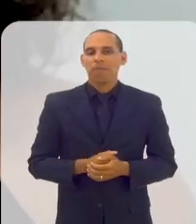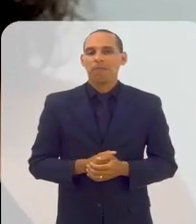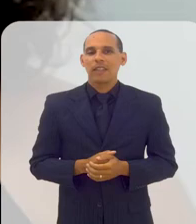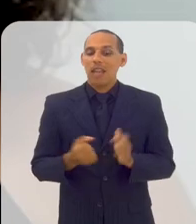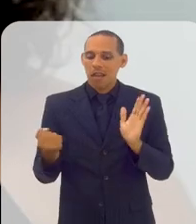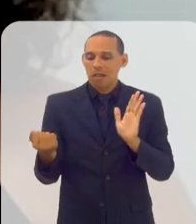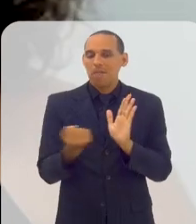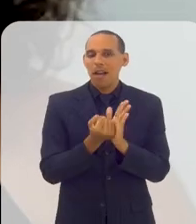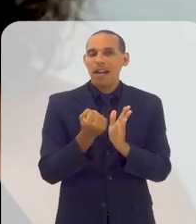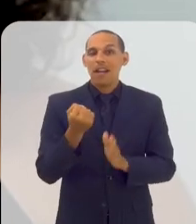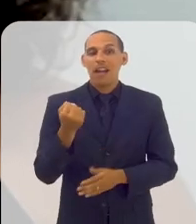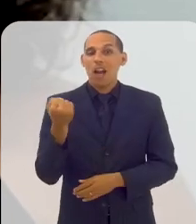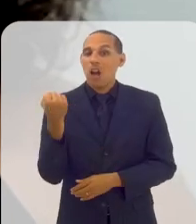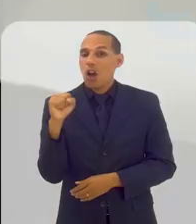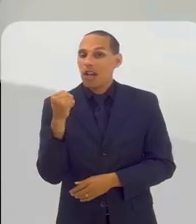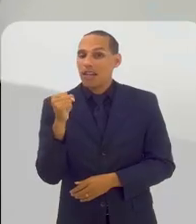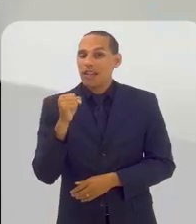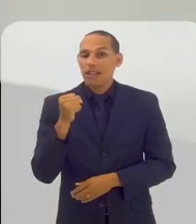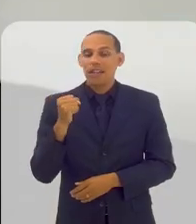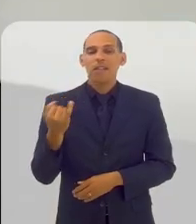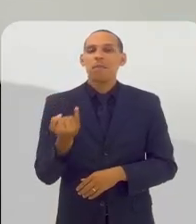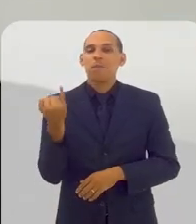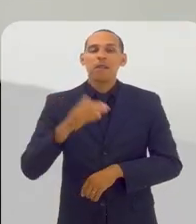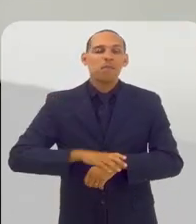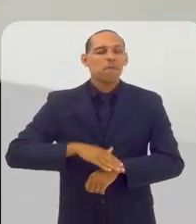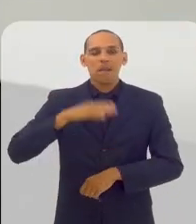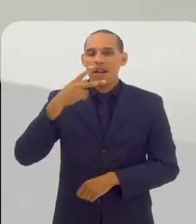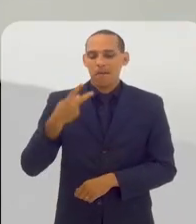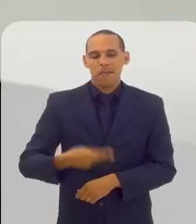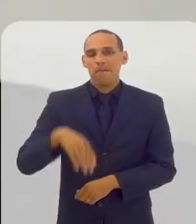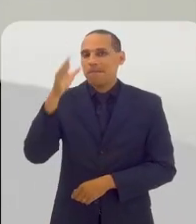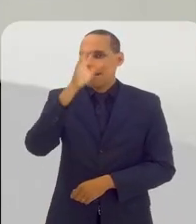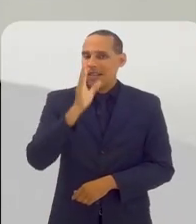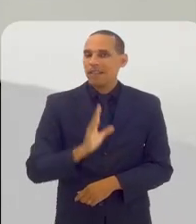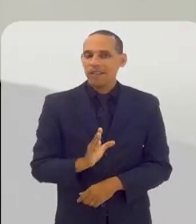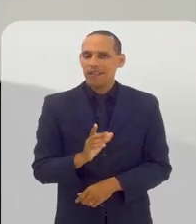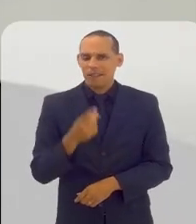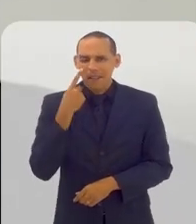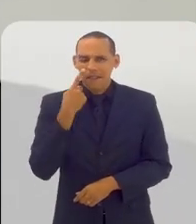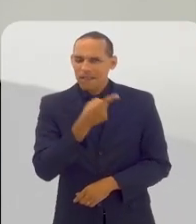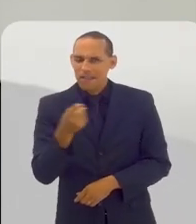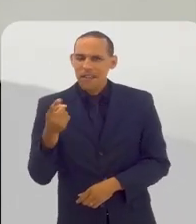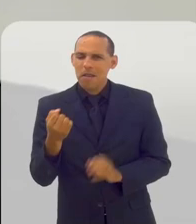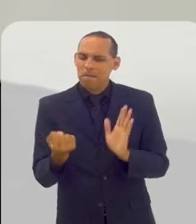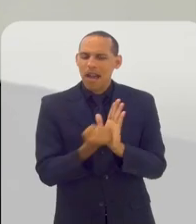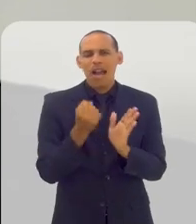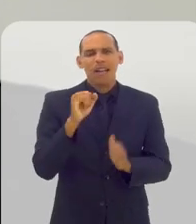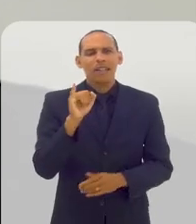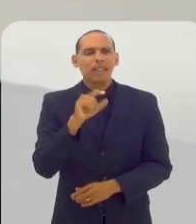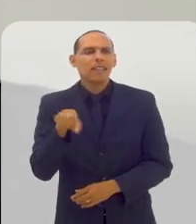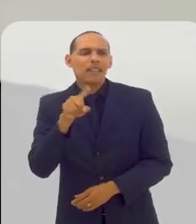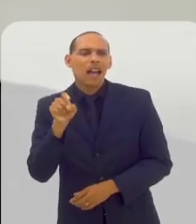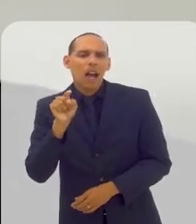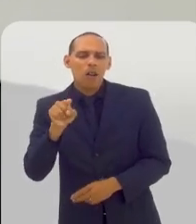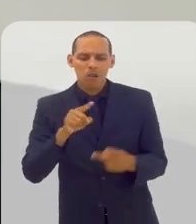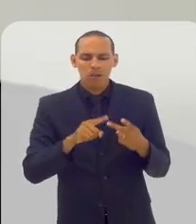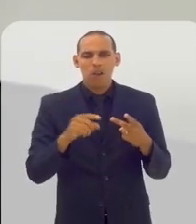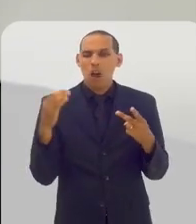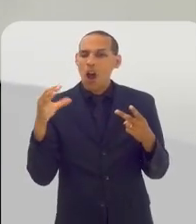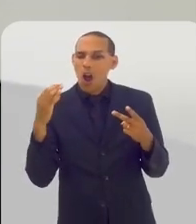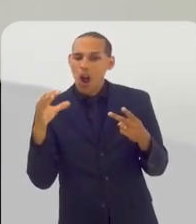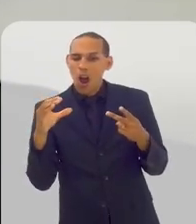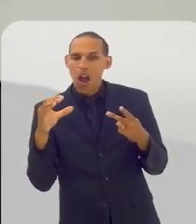a oitava marca mais importante do Brasil Então você tem essas marcas todas aí